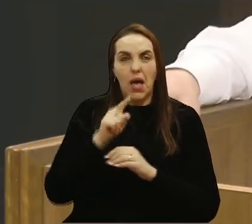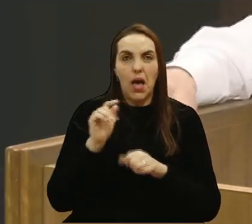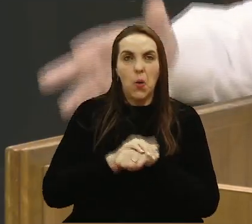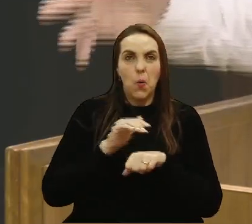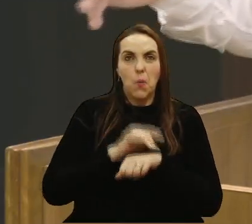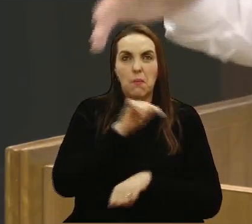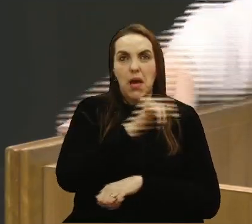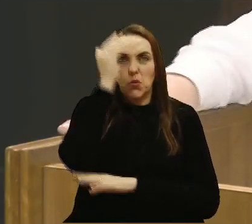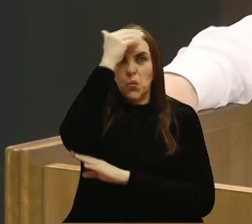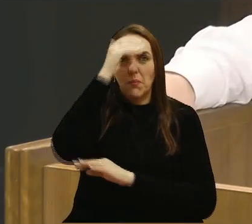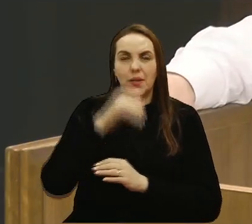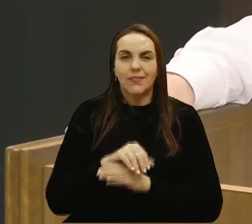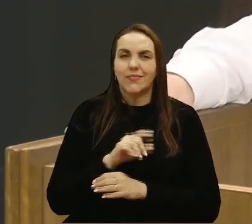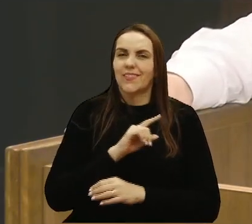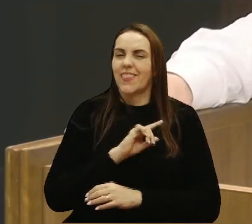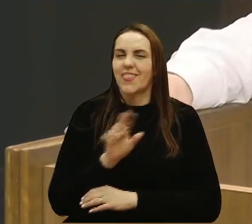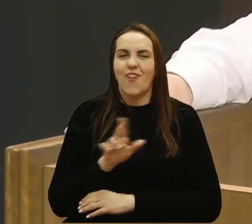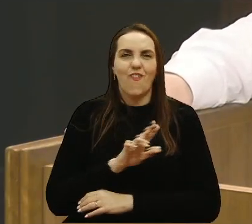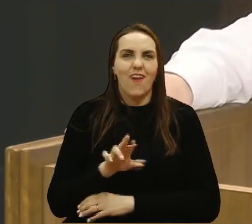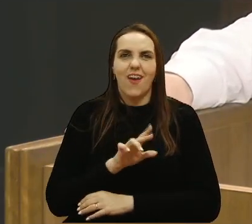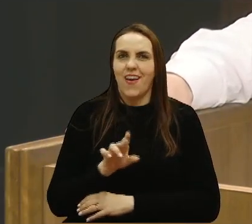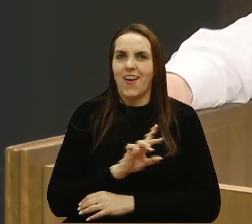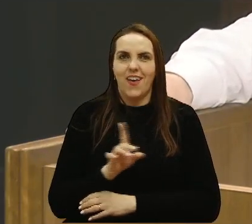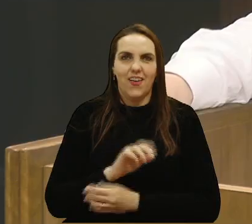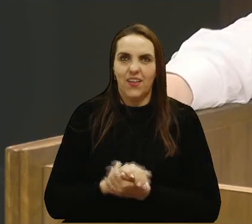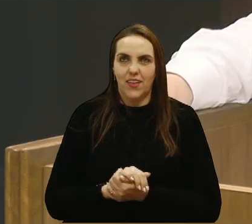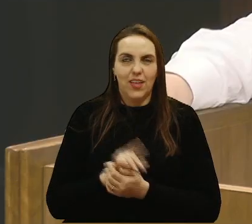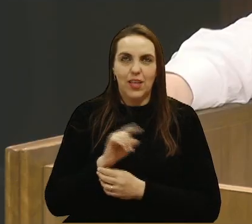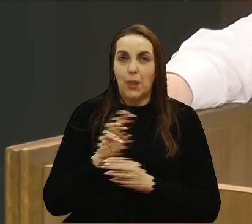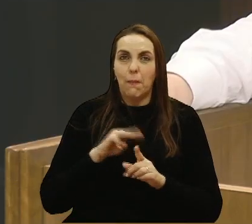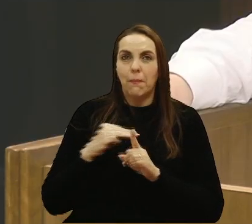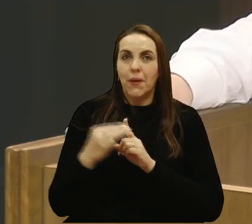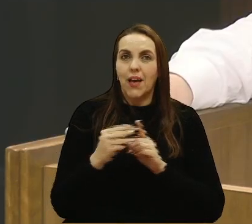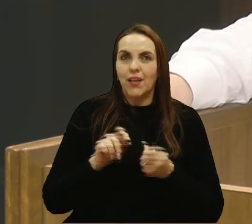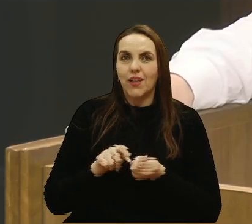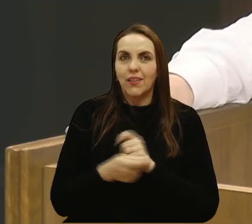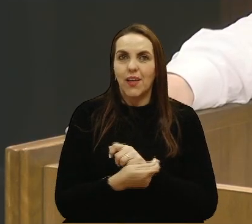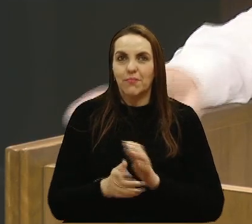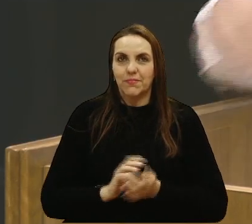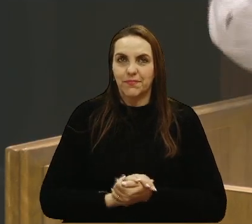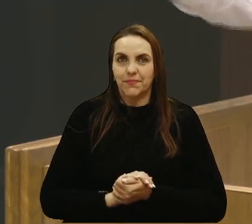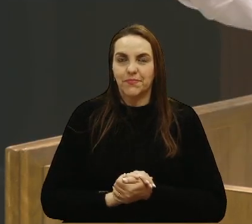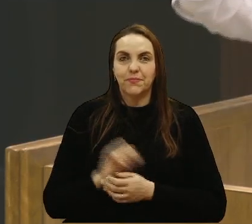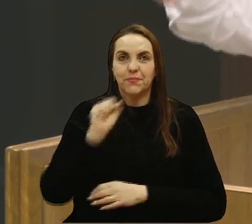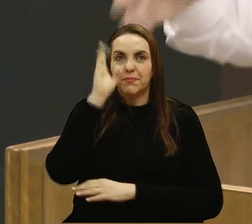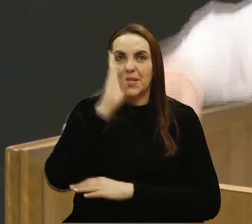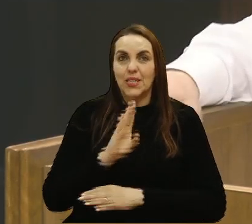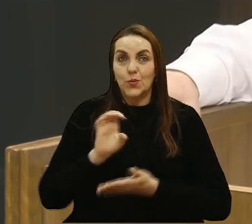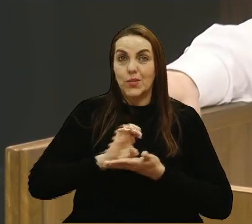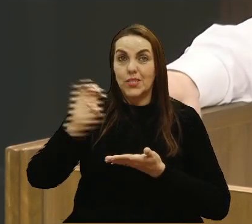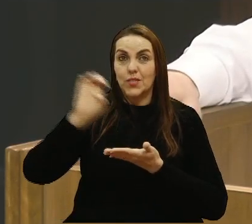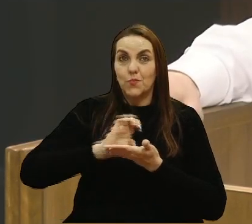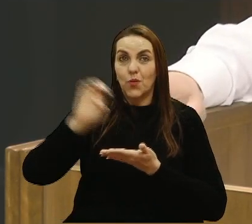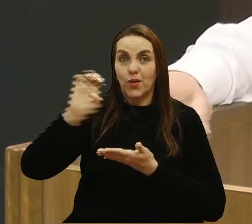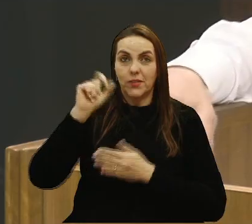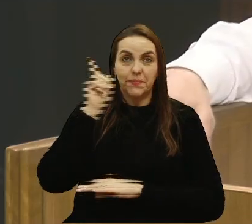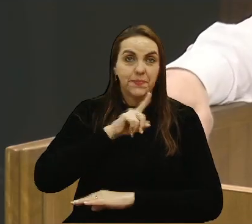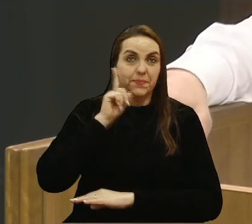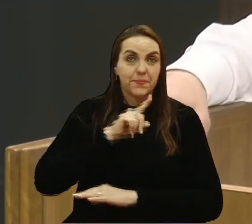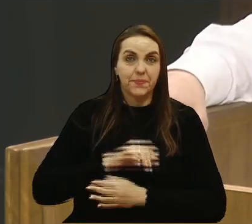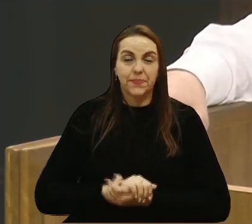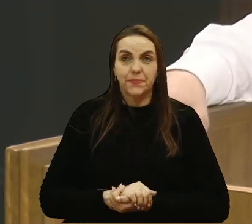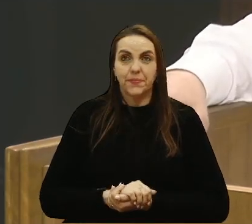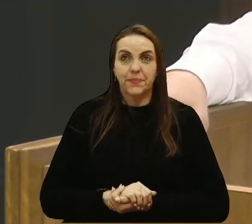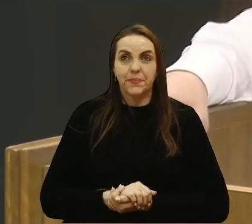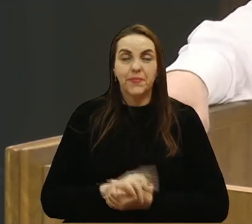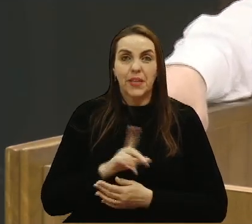culpado. Negativo, meus amigos. Negativo, o mercado se adapta. O Brasil exportava para os Estados Unidos.